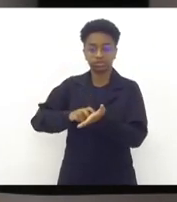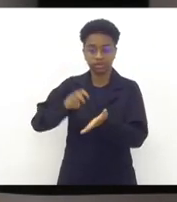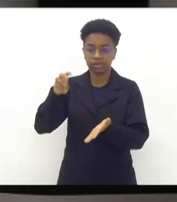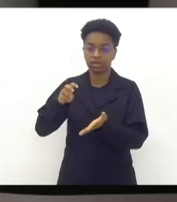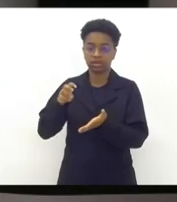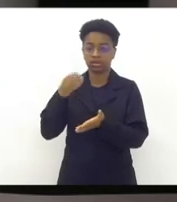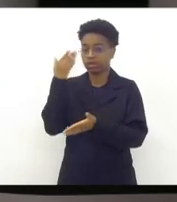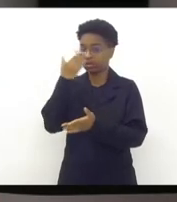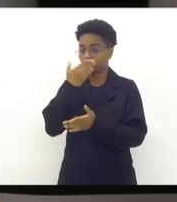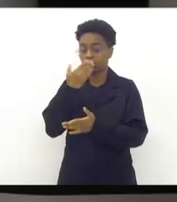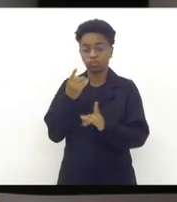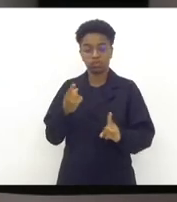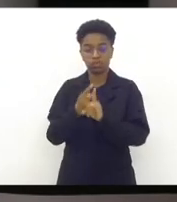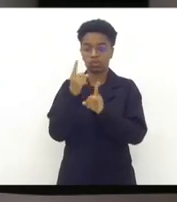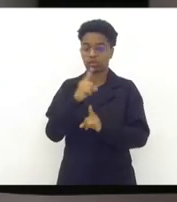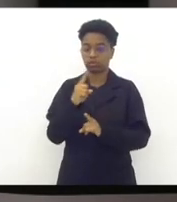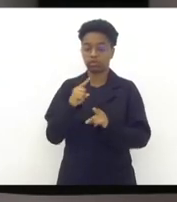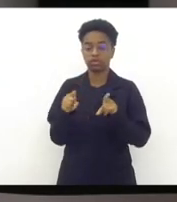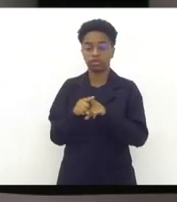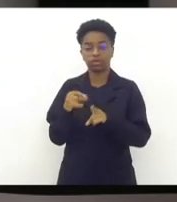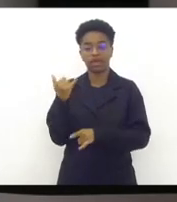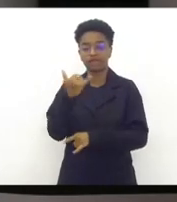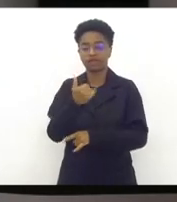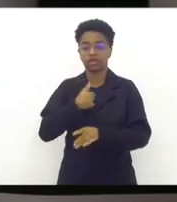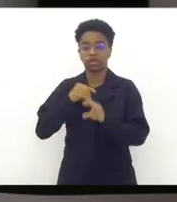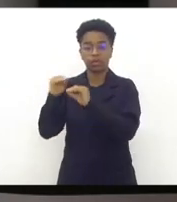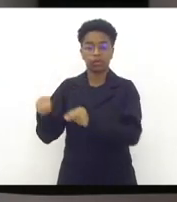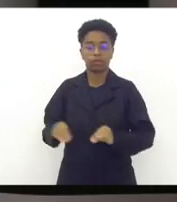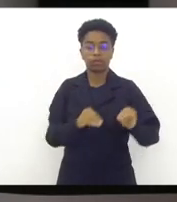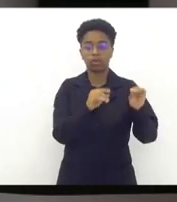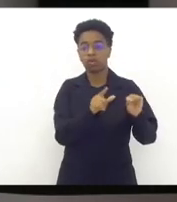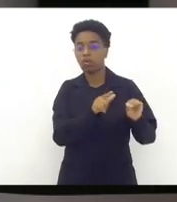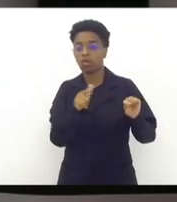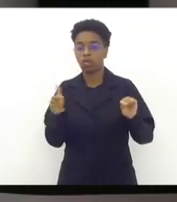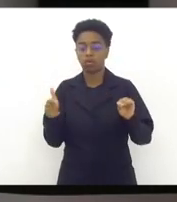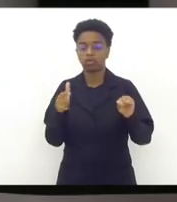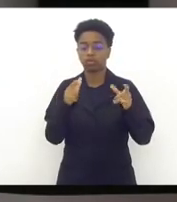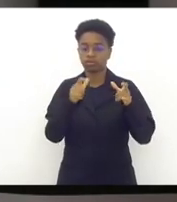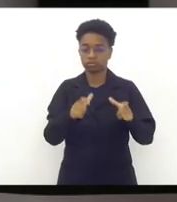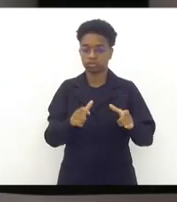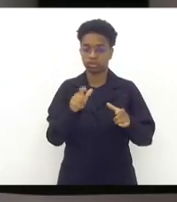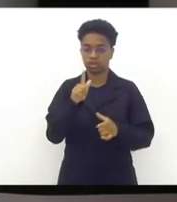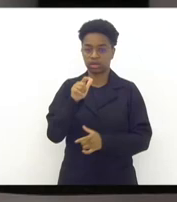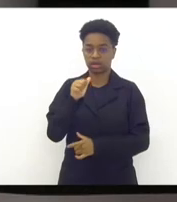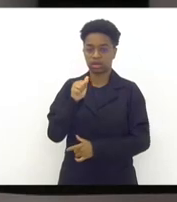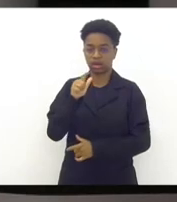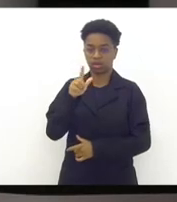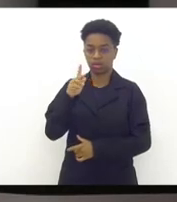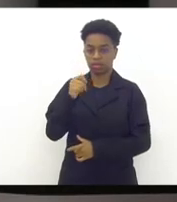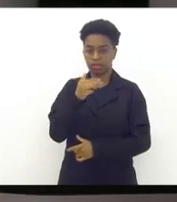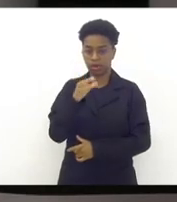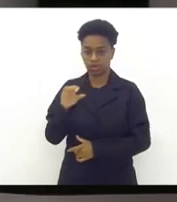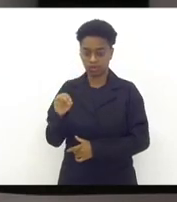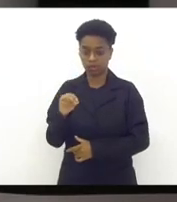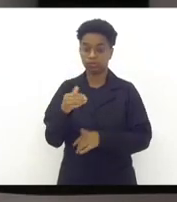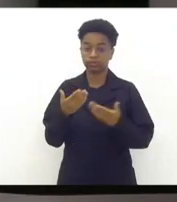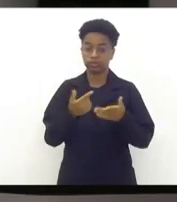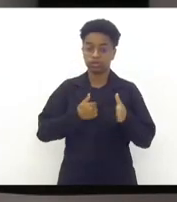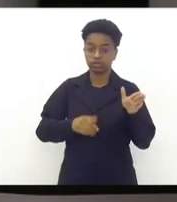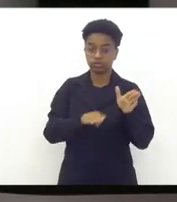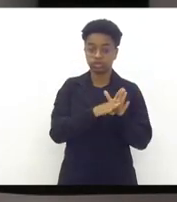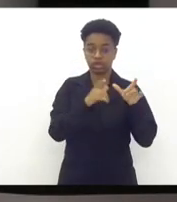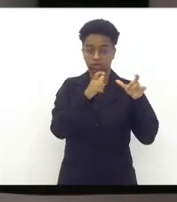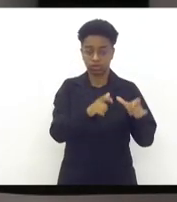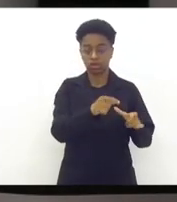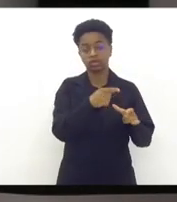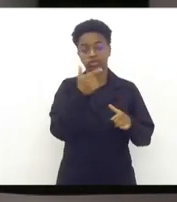E avisaram que eu tinha sido transferido para o galpão, aonde lá eu cheguei e mais